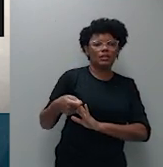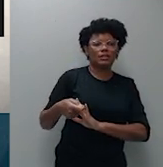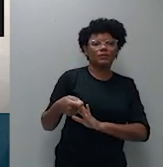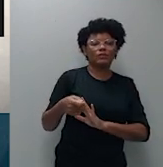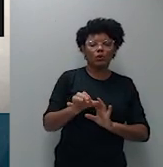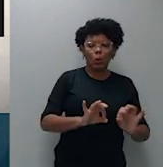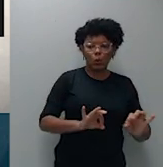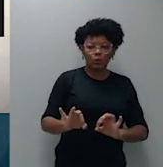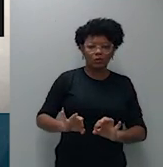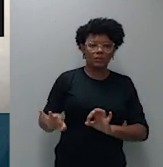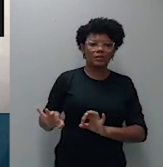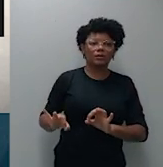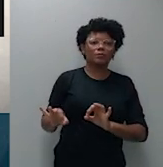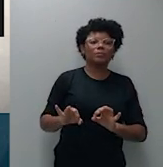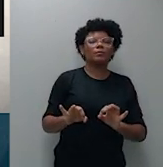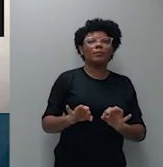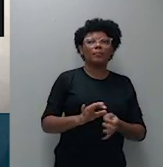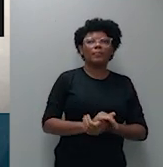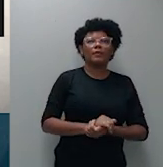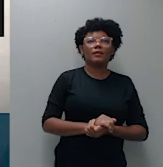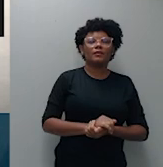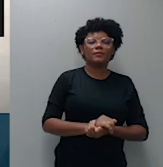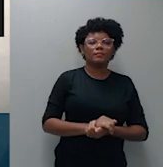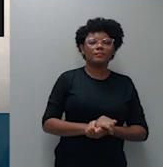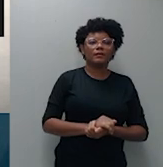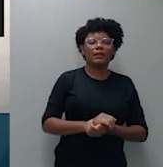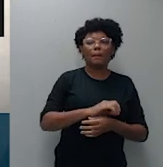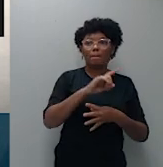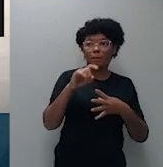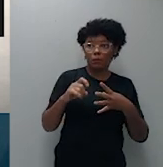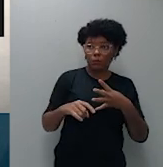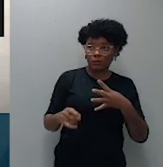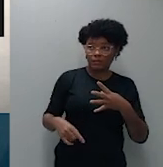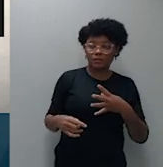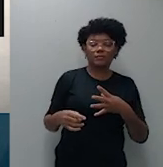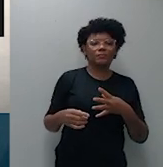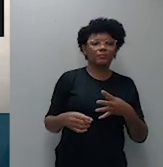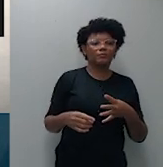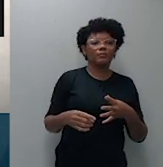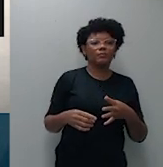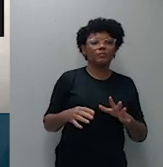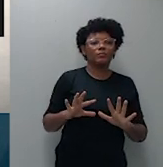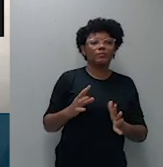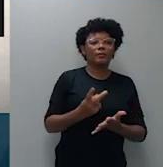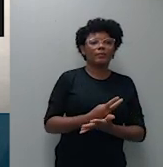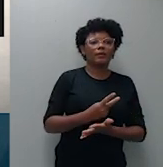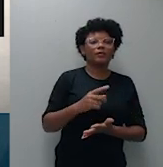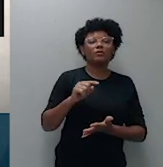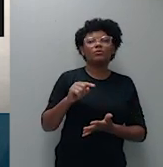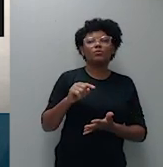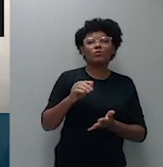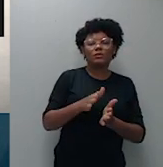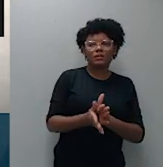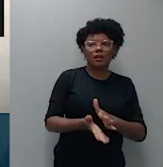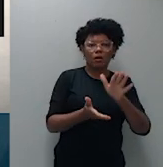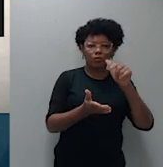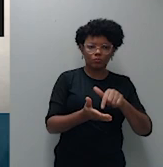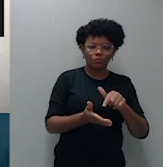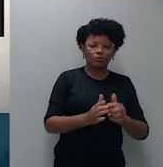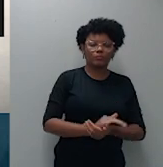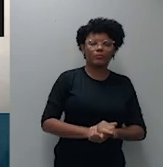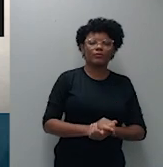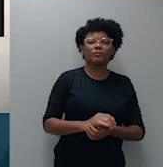de formação de litisconsórcio passivo necessário na hipótese de mandar probatório dos Autos